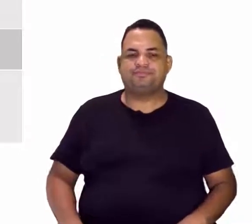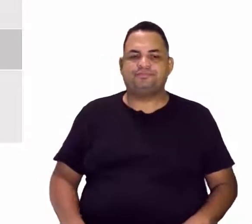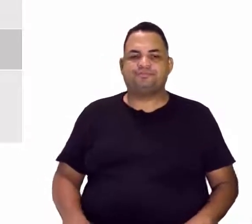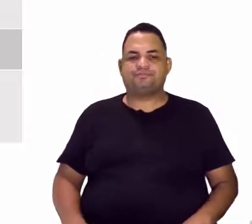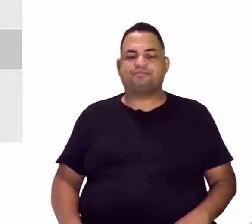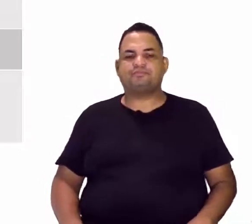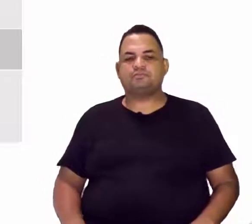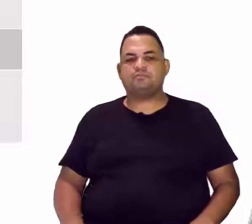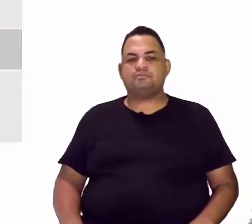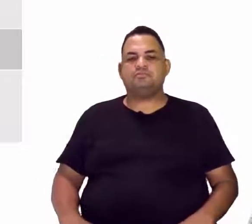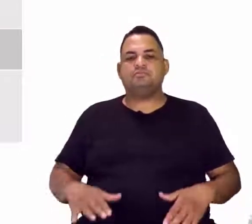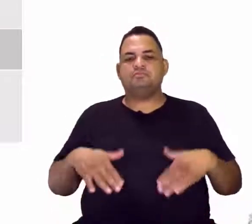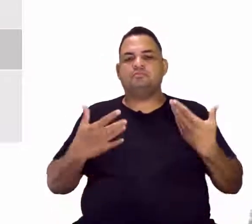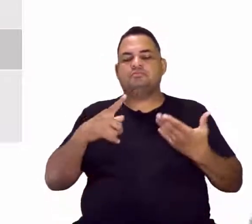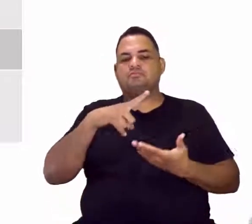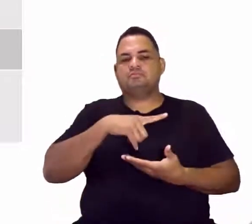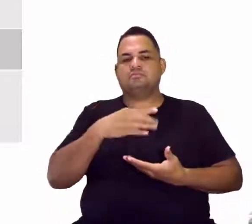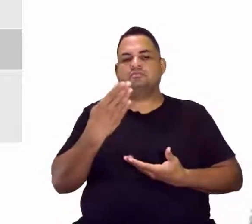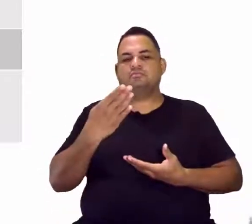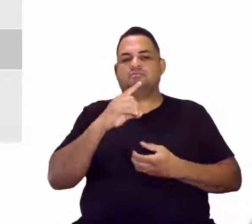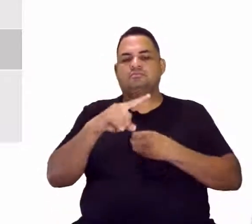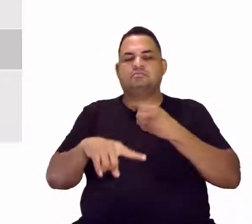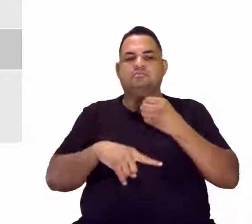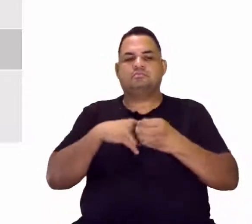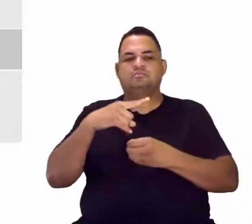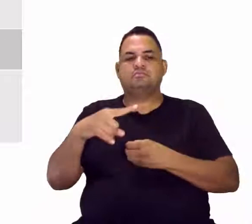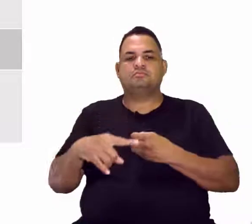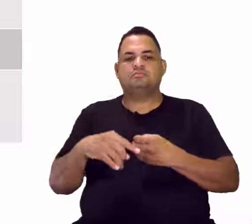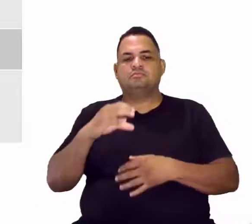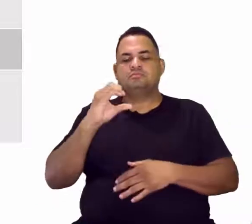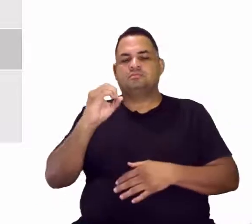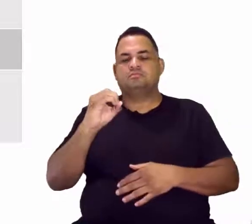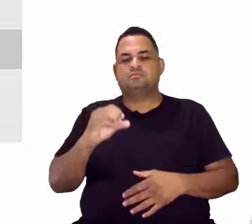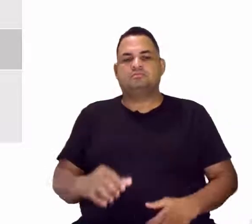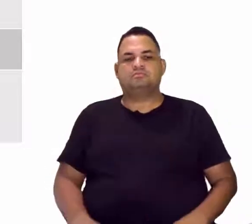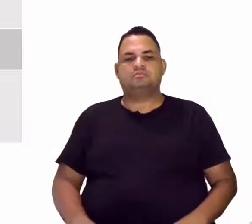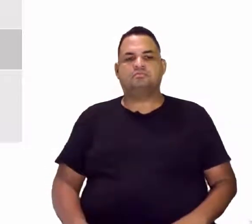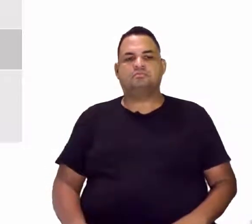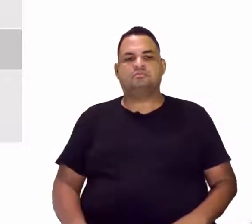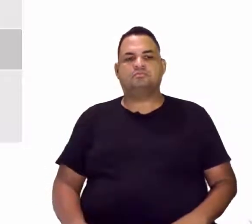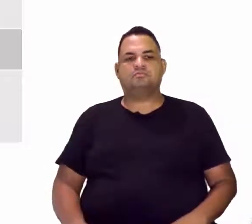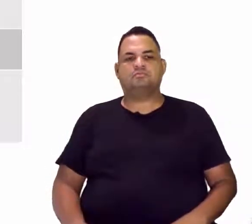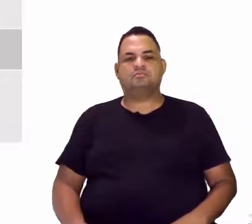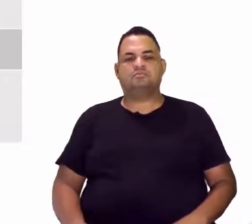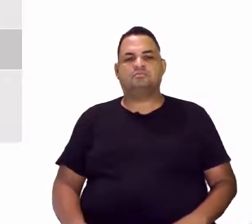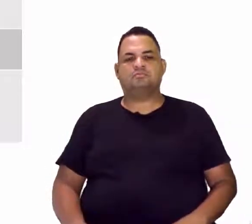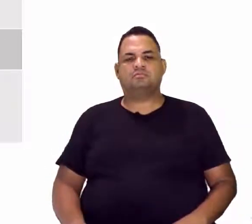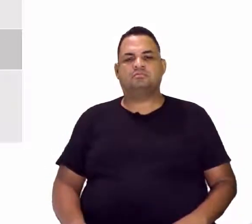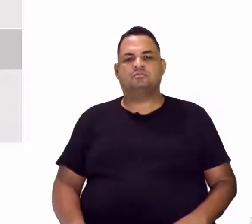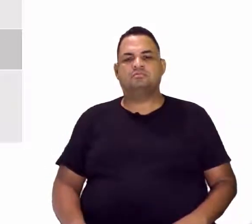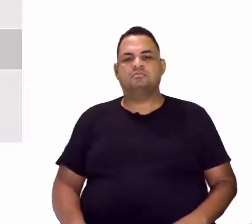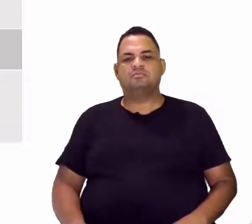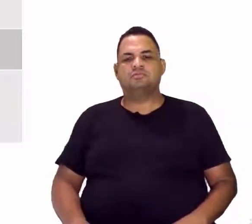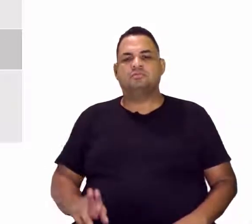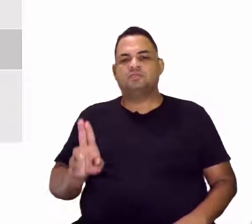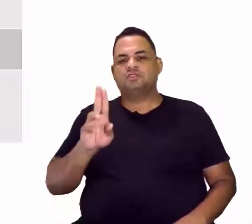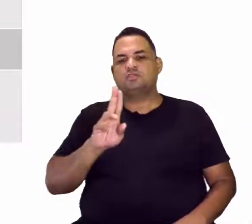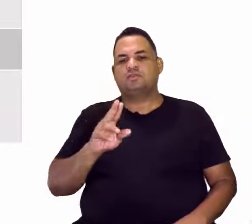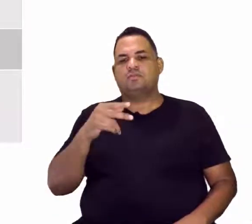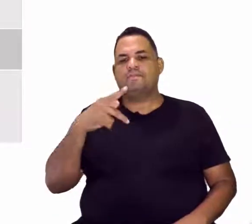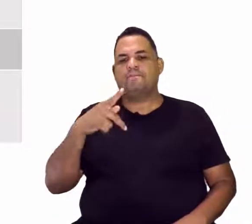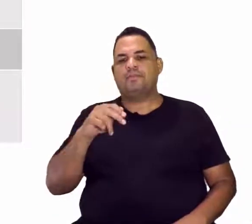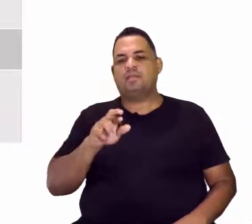ó, 4 oxigênios, vocês conseguem acompanhar? O que eu vou usar? O per. Tá